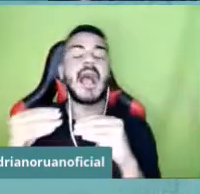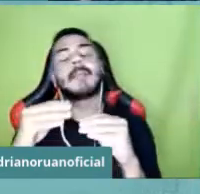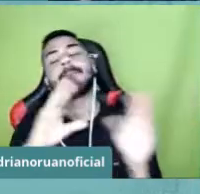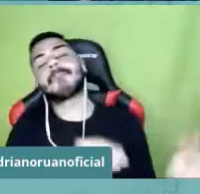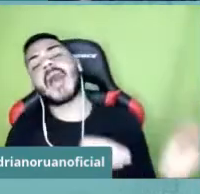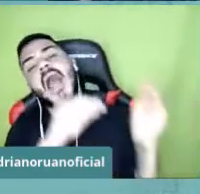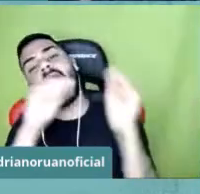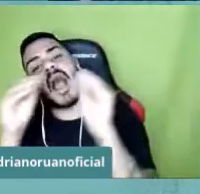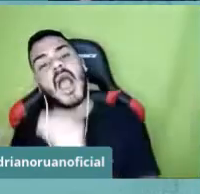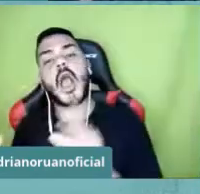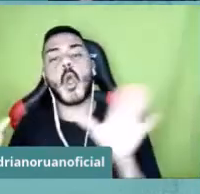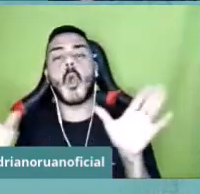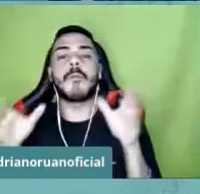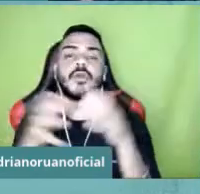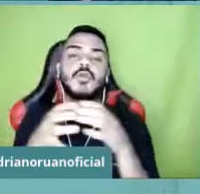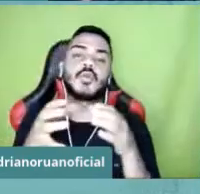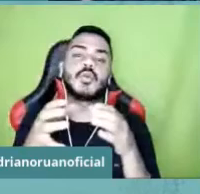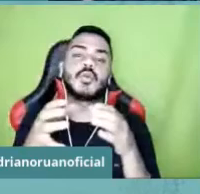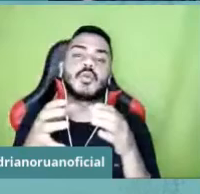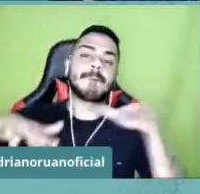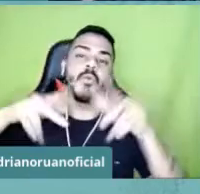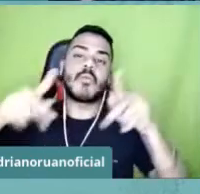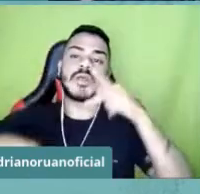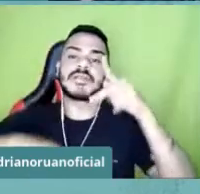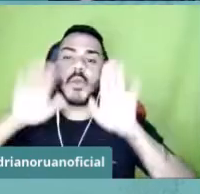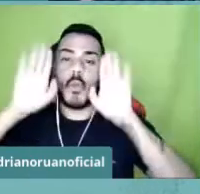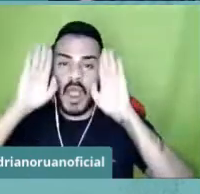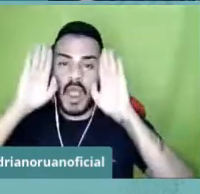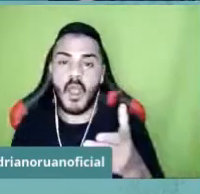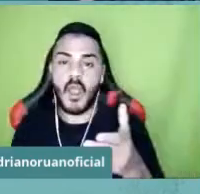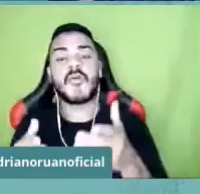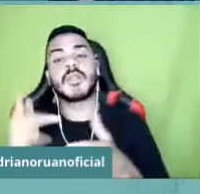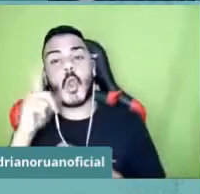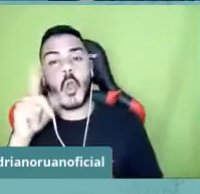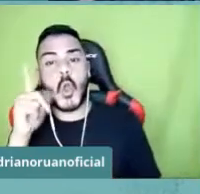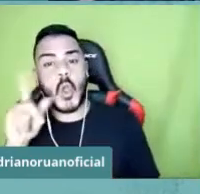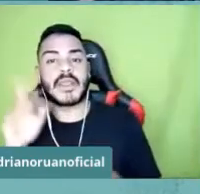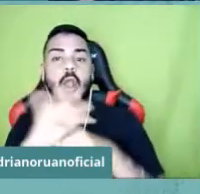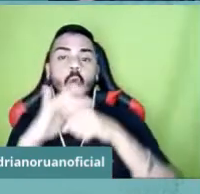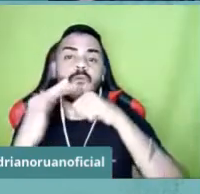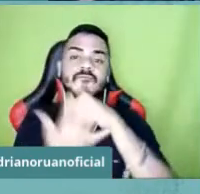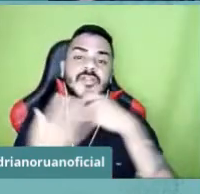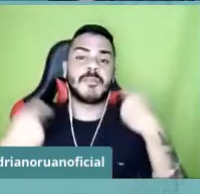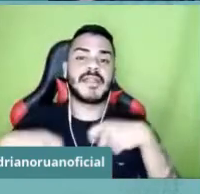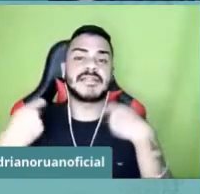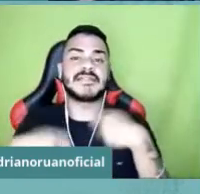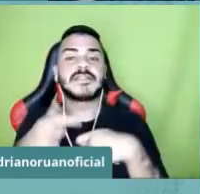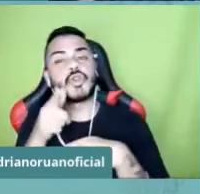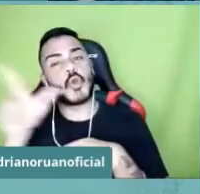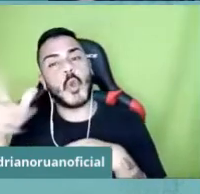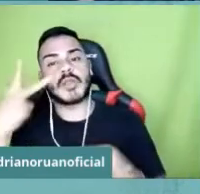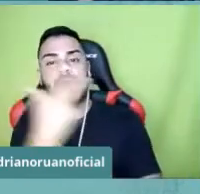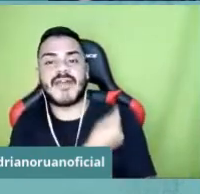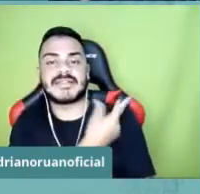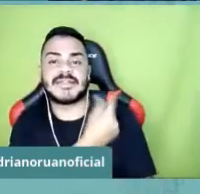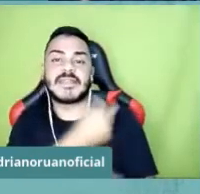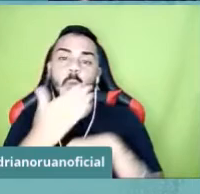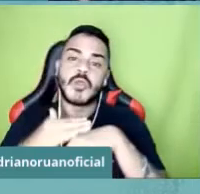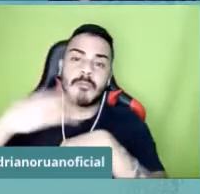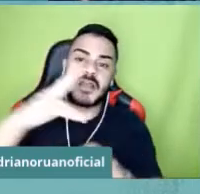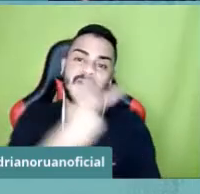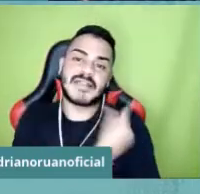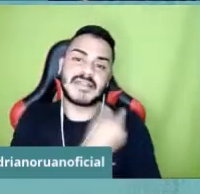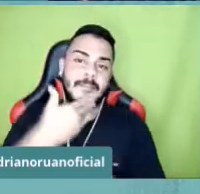cobertura vacinal na população-alvo. Obviamente que da Covid a gente precisa de outras vacinas, né? Quanto mais vacinas, melhor.